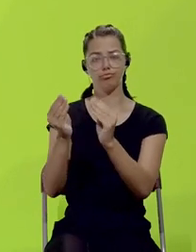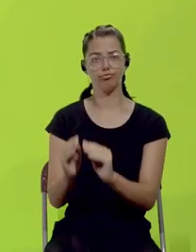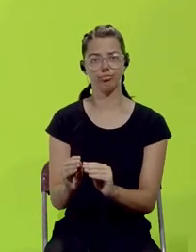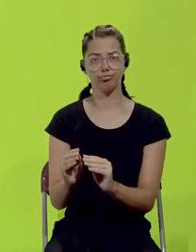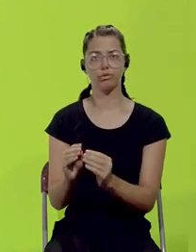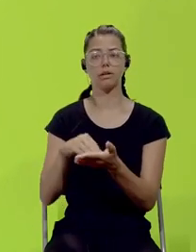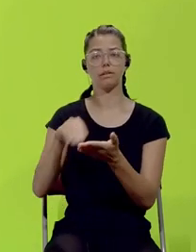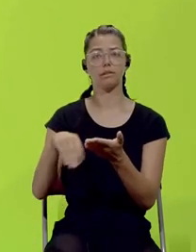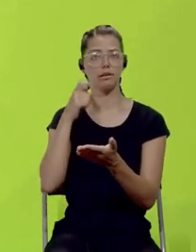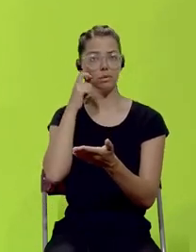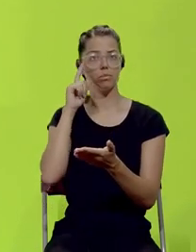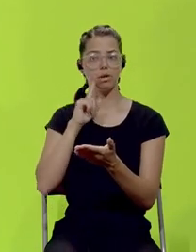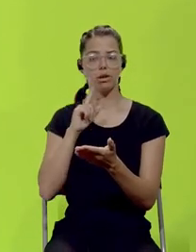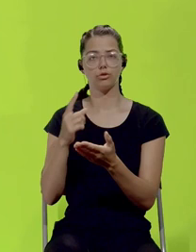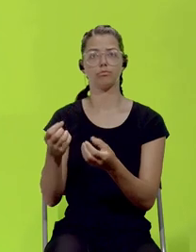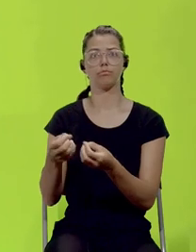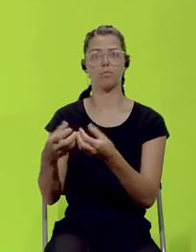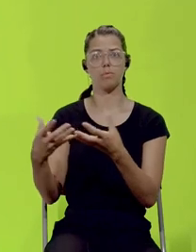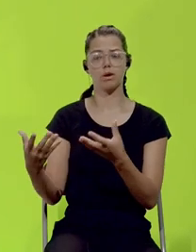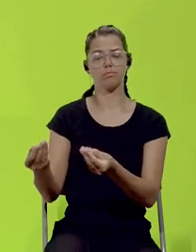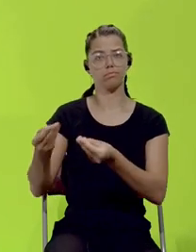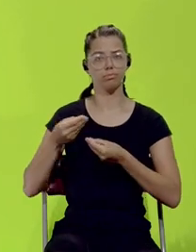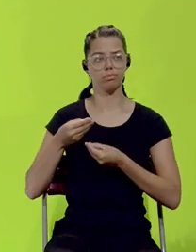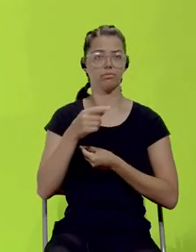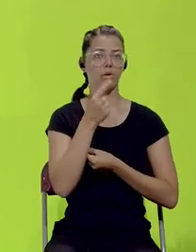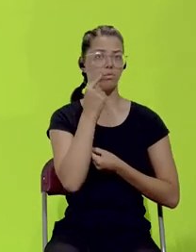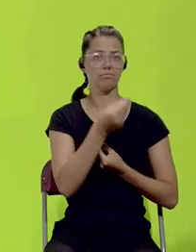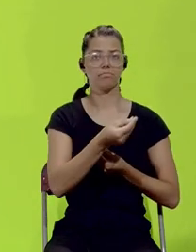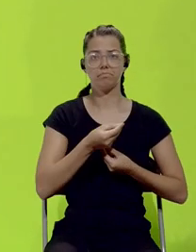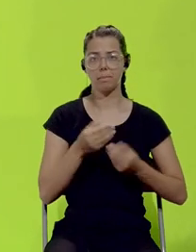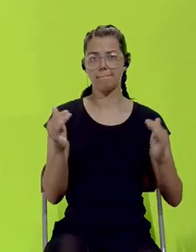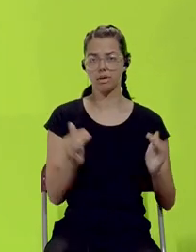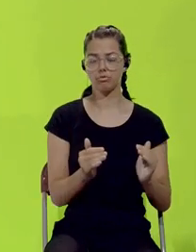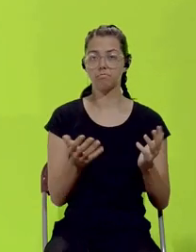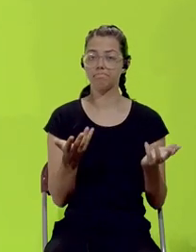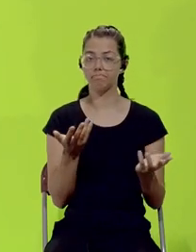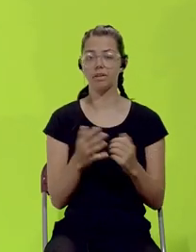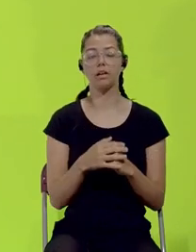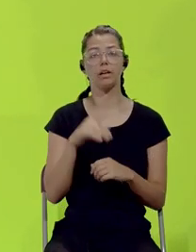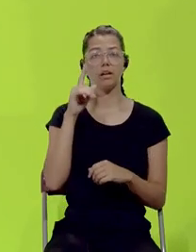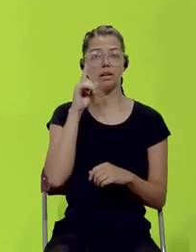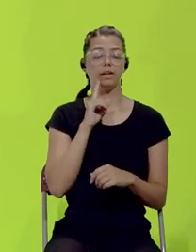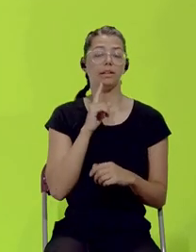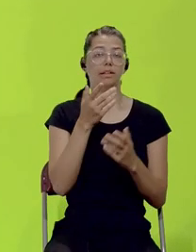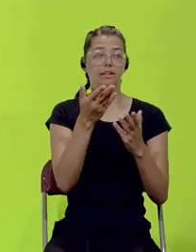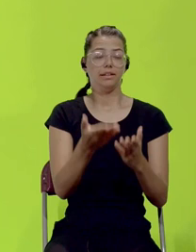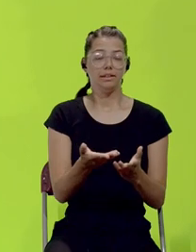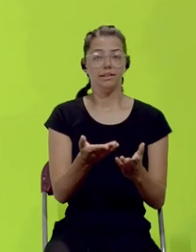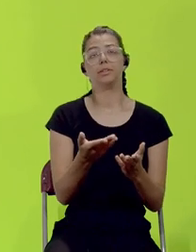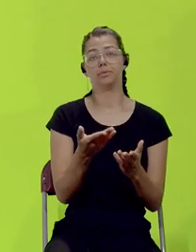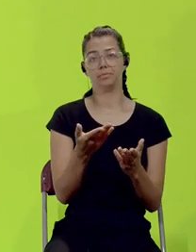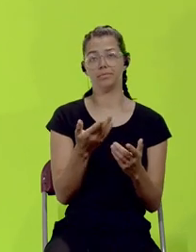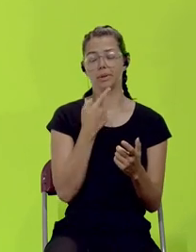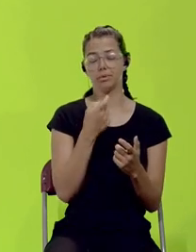por mulheres. Susana, começo por ti. Parece uma pergunta de outros tempos, como é que concilias ser mulher,